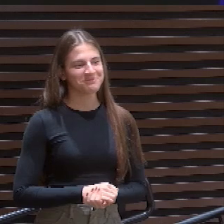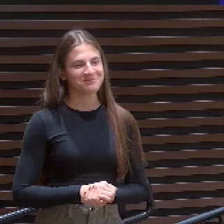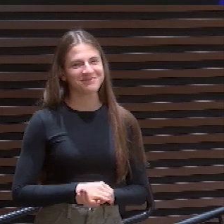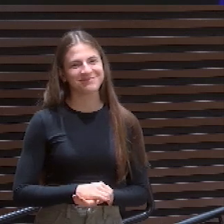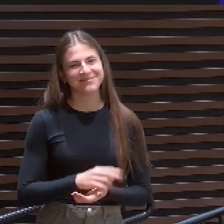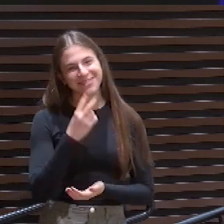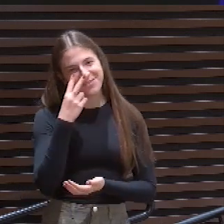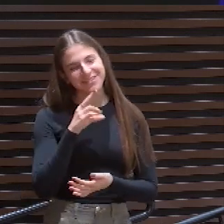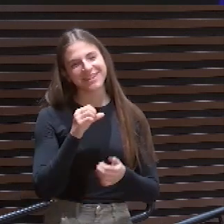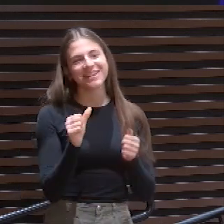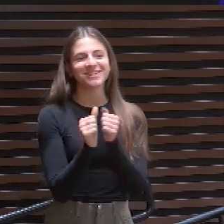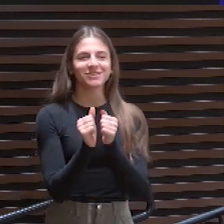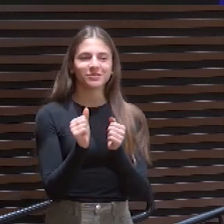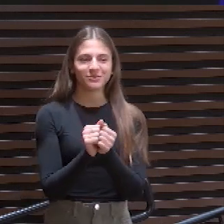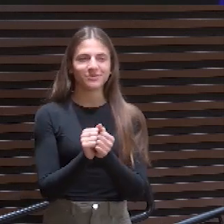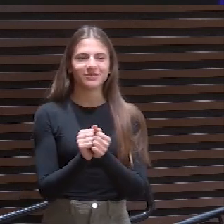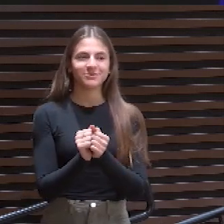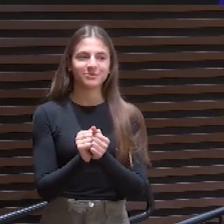Vamos ler juntos.